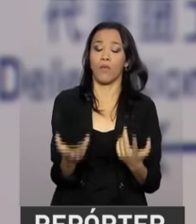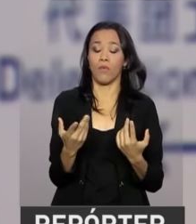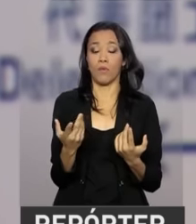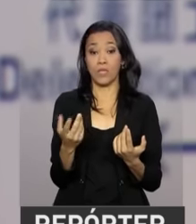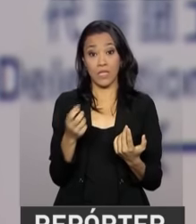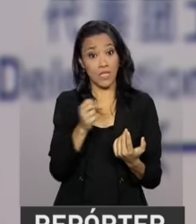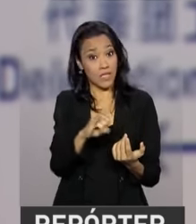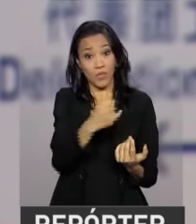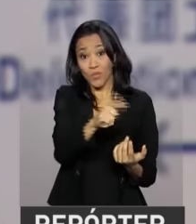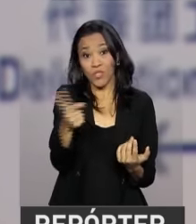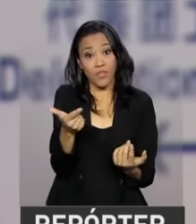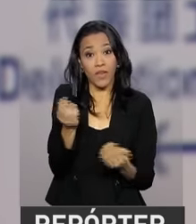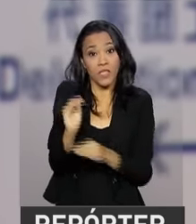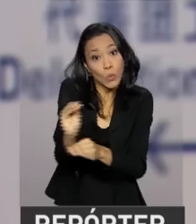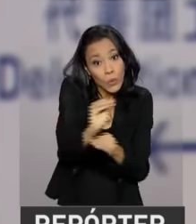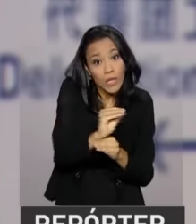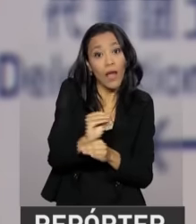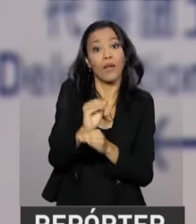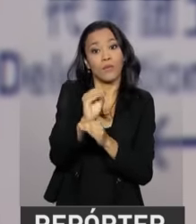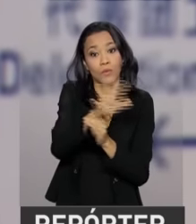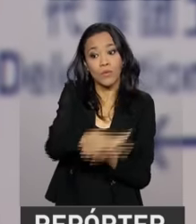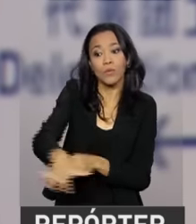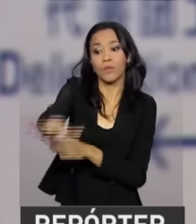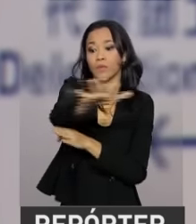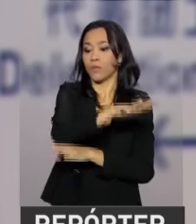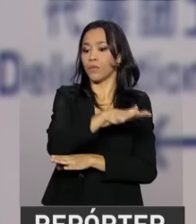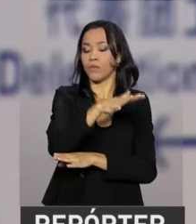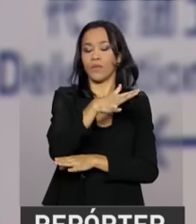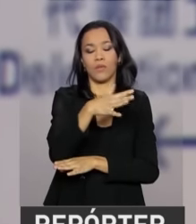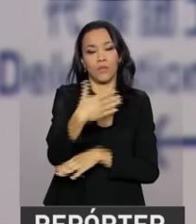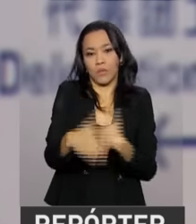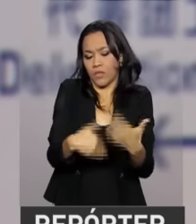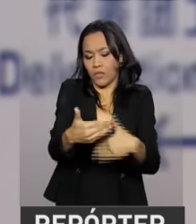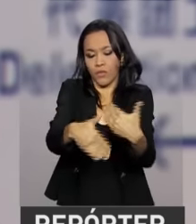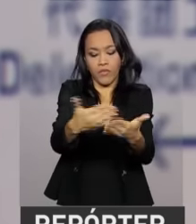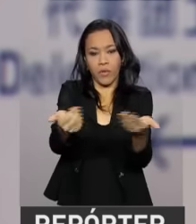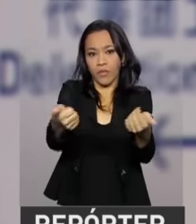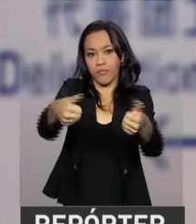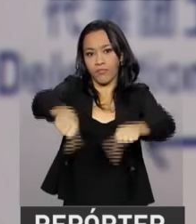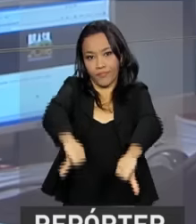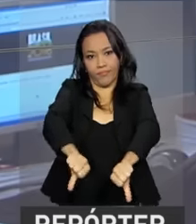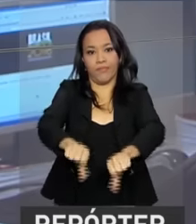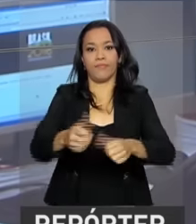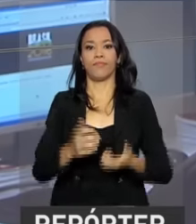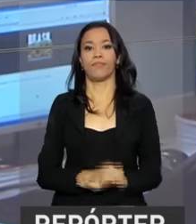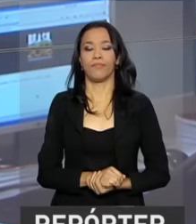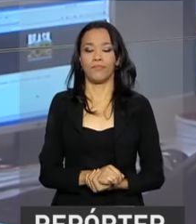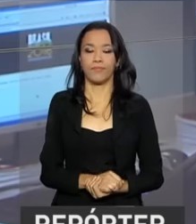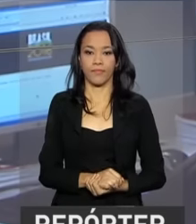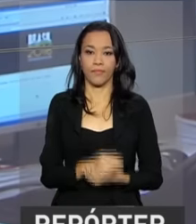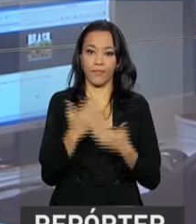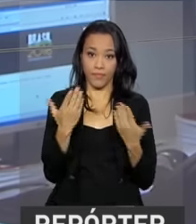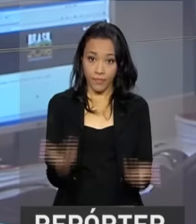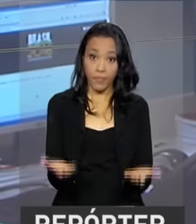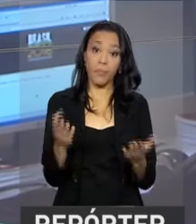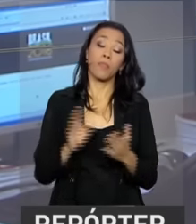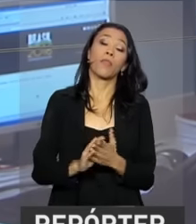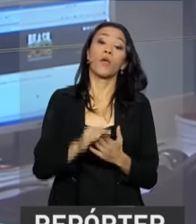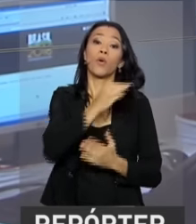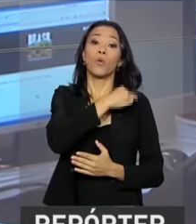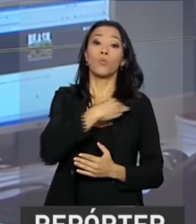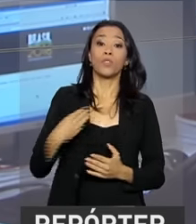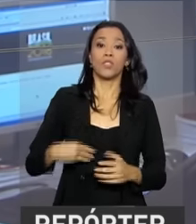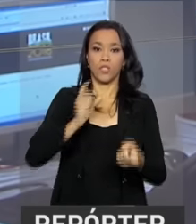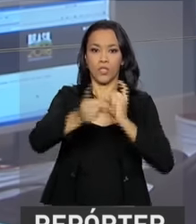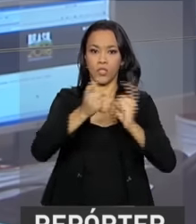tiver sustentabilidade ambiental, o desenvolvimento termina se frustrando. O ministro interino do